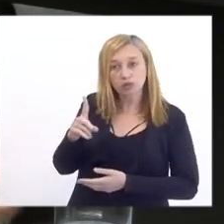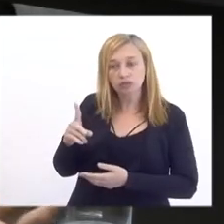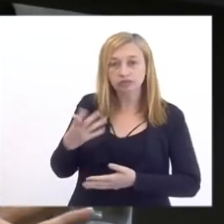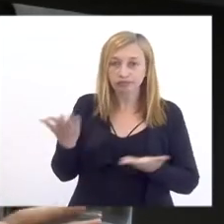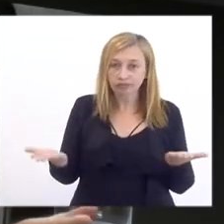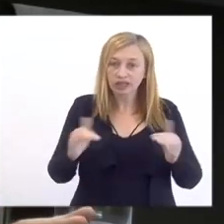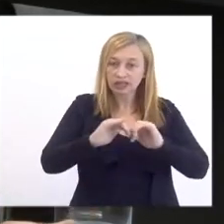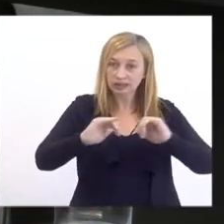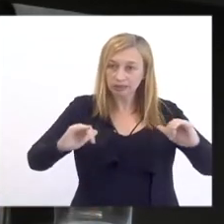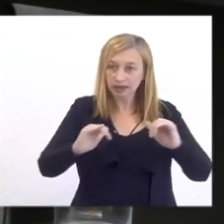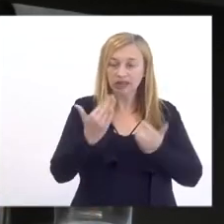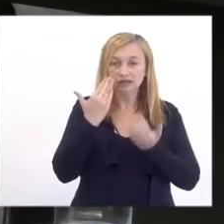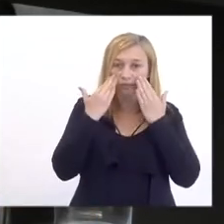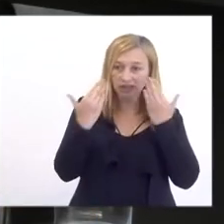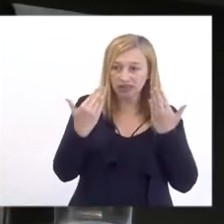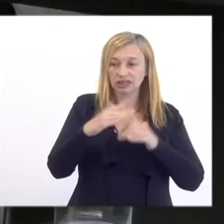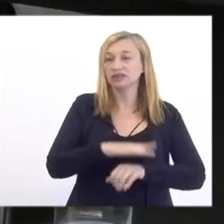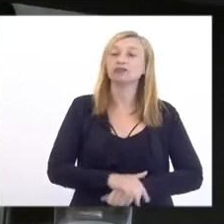Quando é destaque?